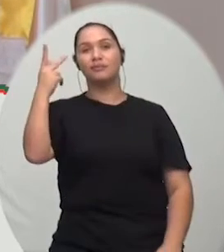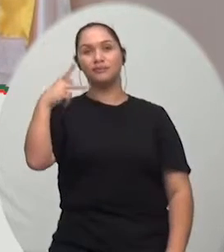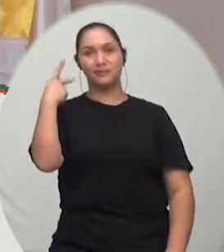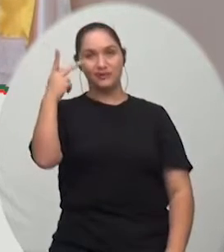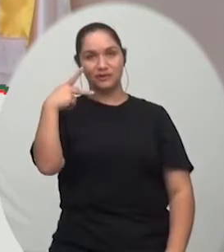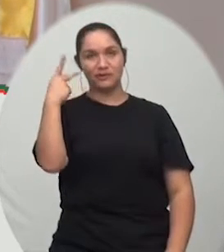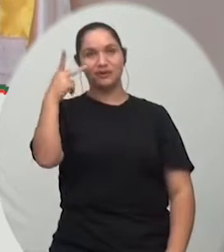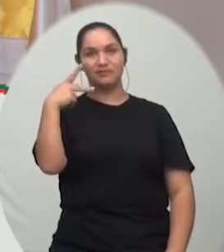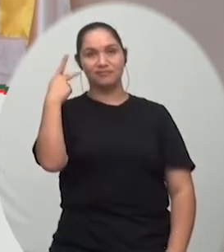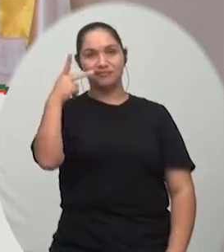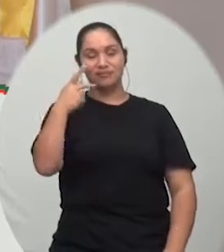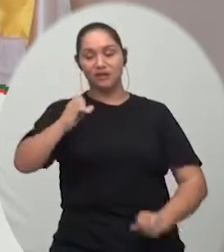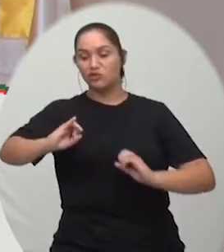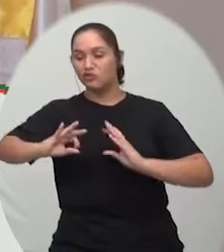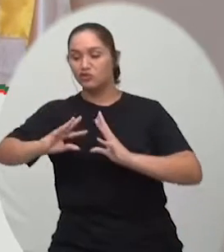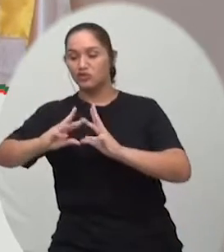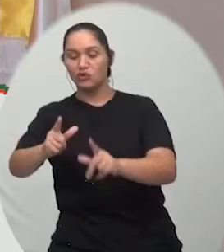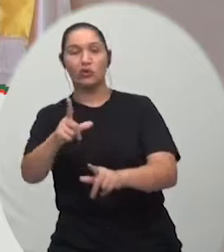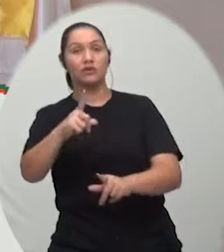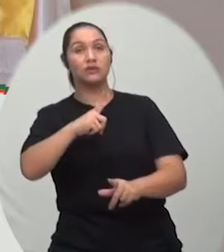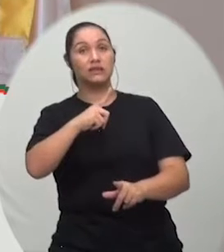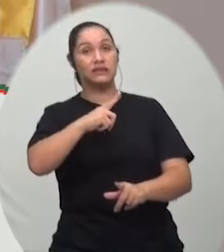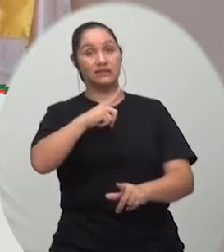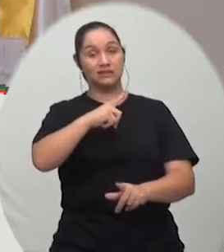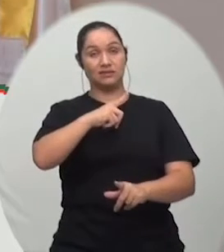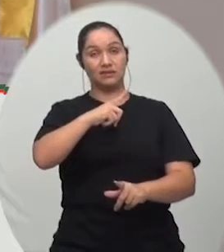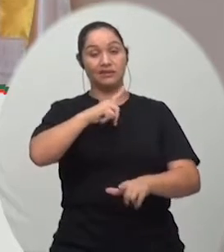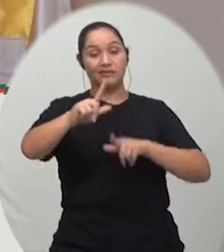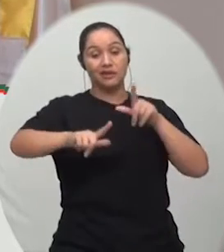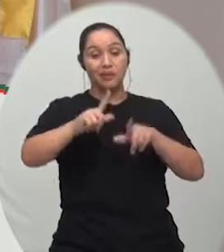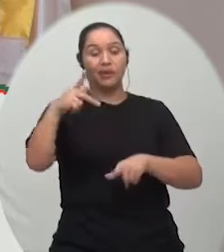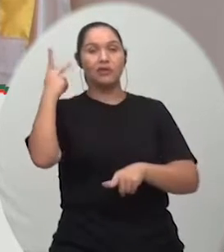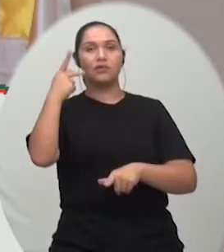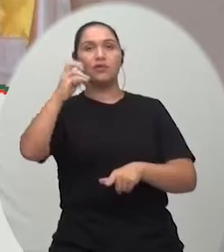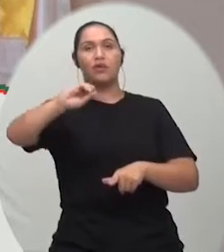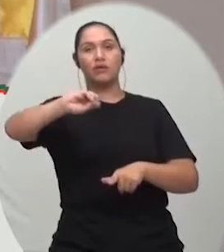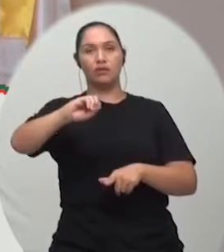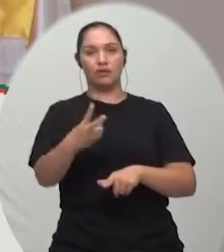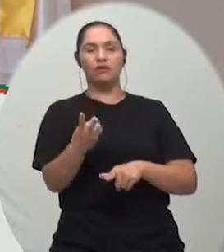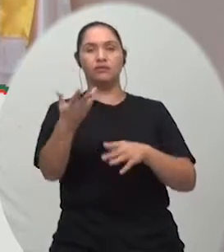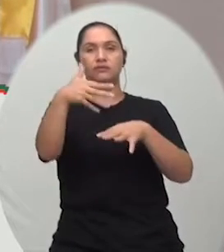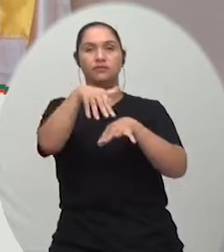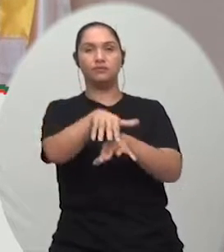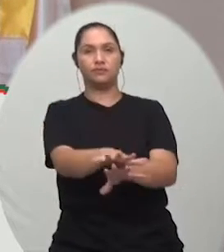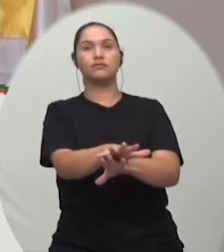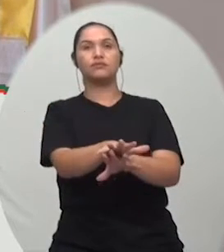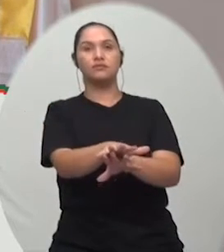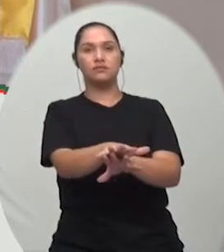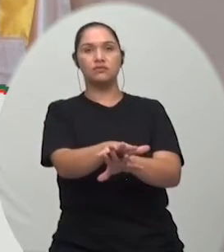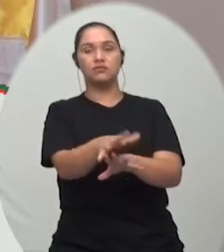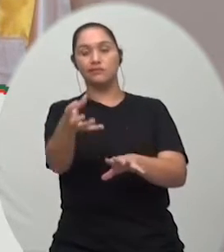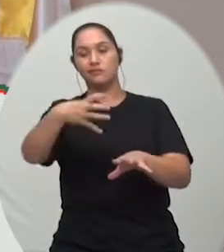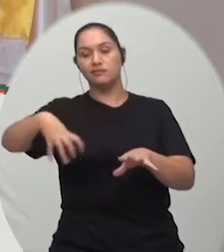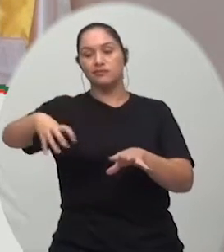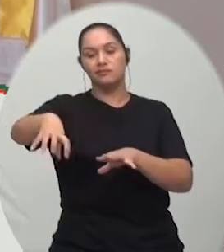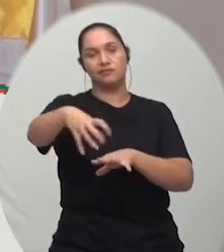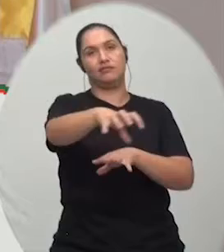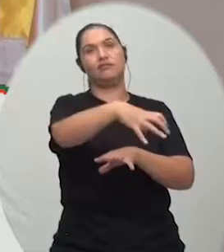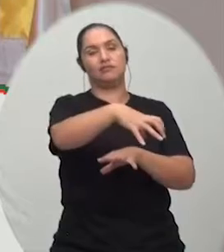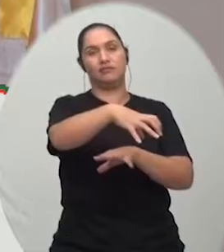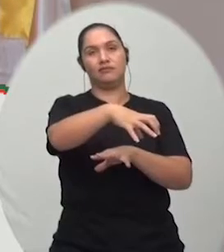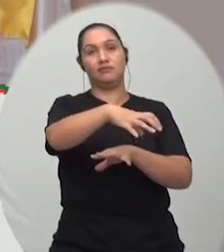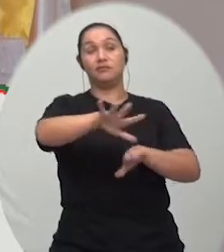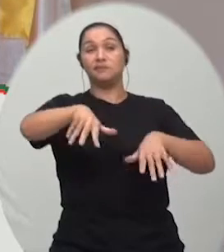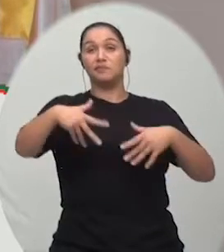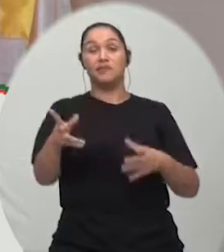que detêm cargo político ou têm alguma influência efetivamente em toda a região. E